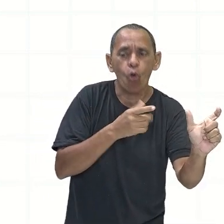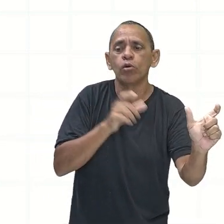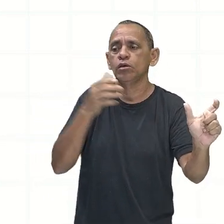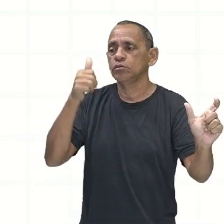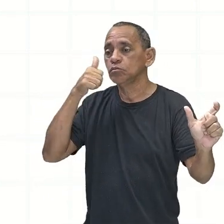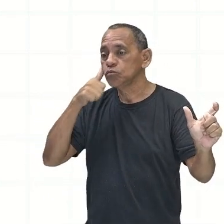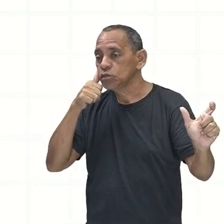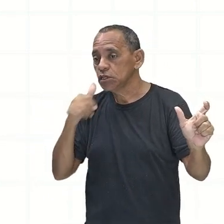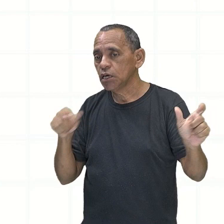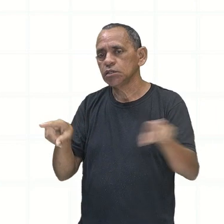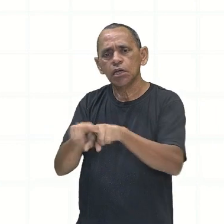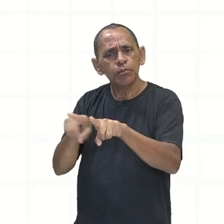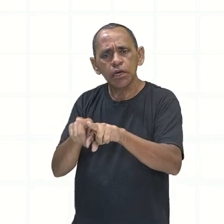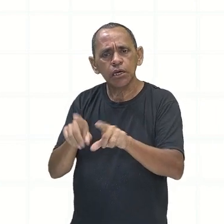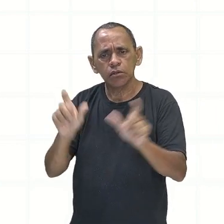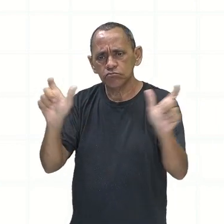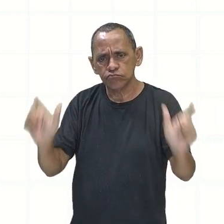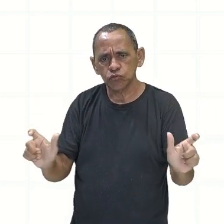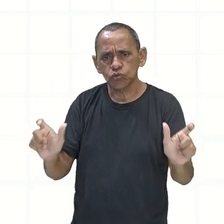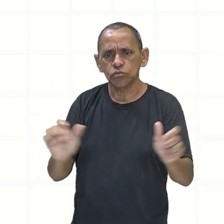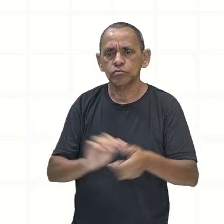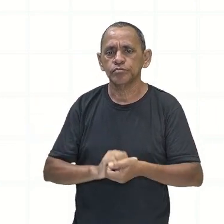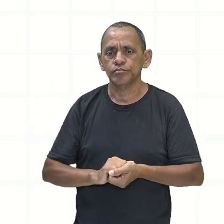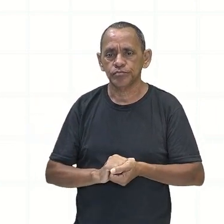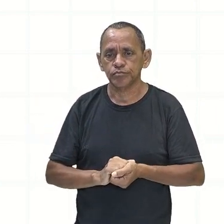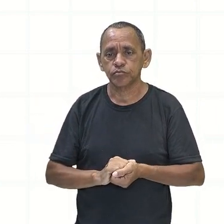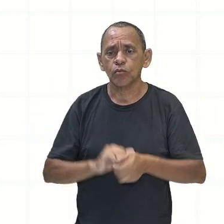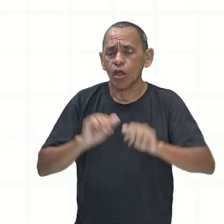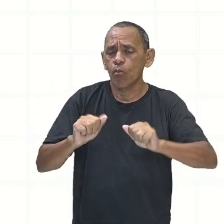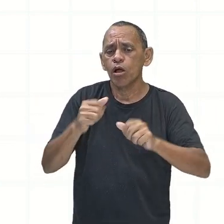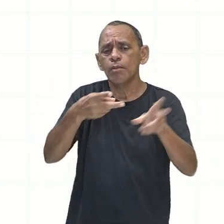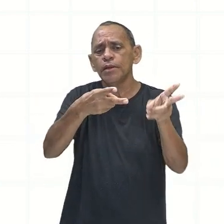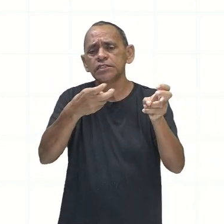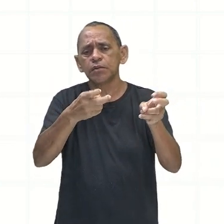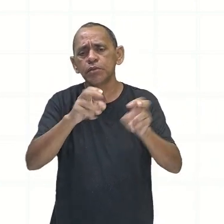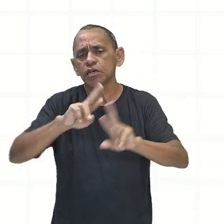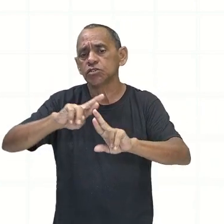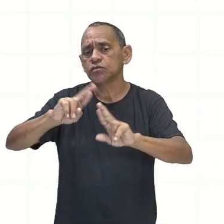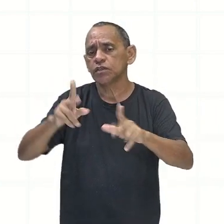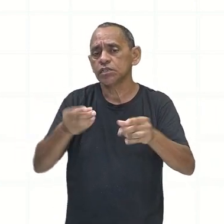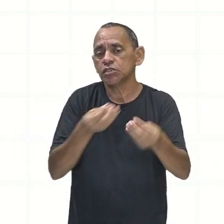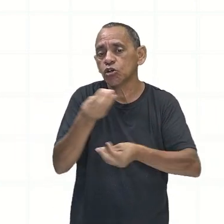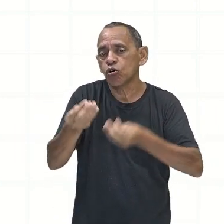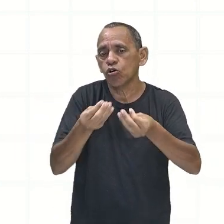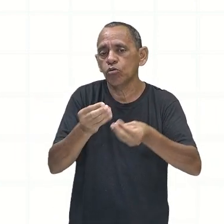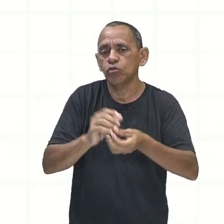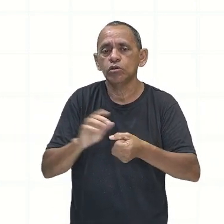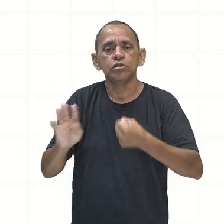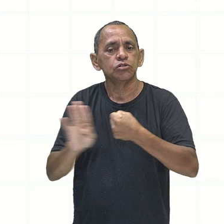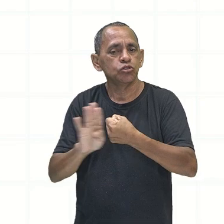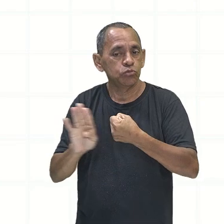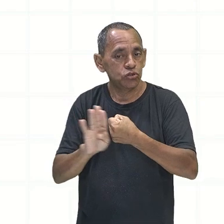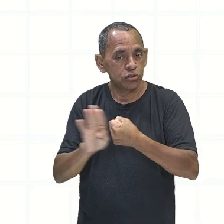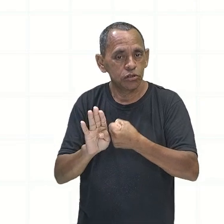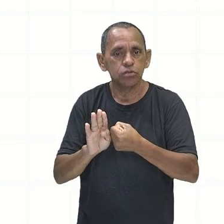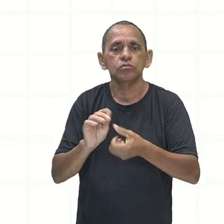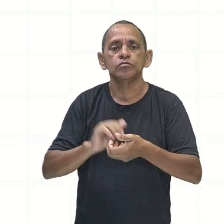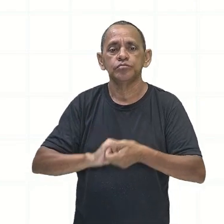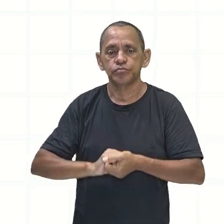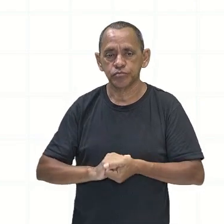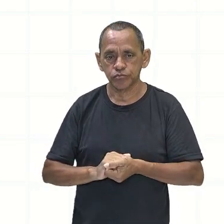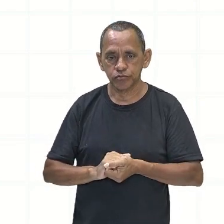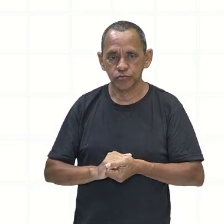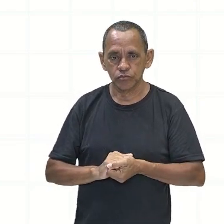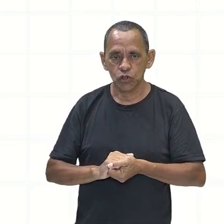Ok? Então, podemos perceber aí a diferença, né, dos substantivos que são sobrecomuns e aqueles que